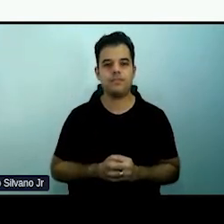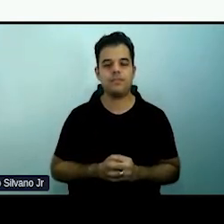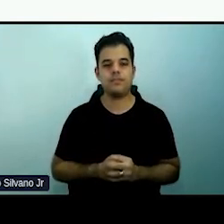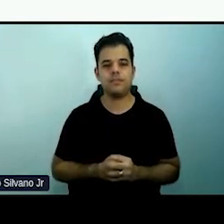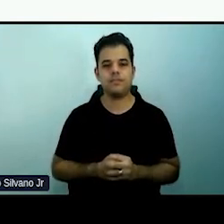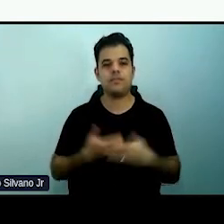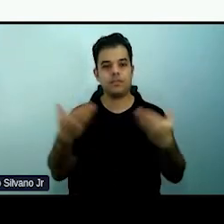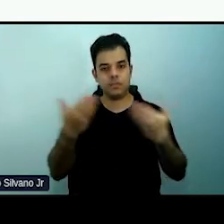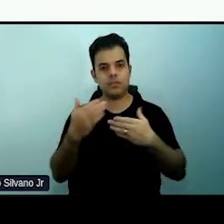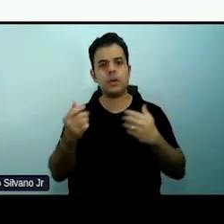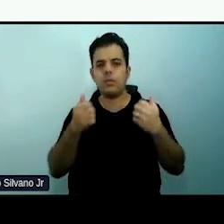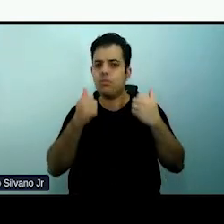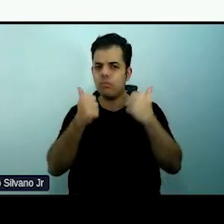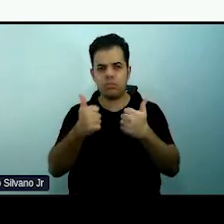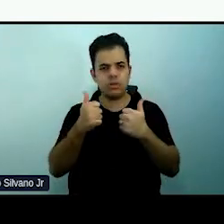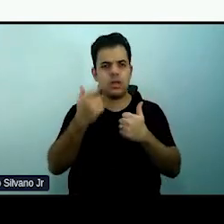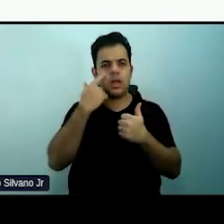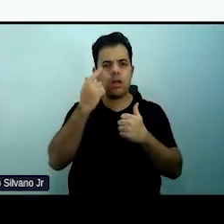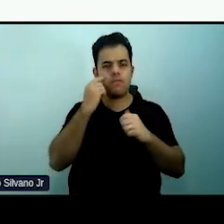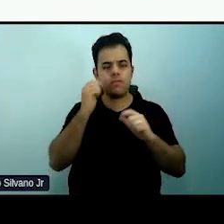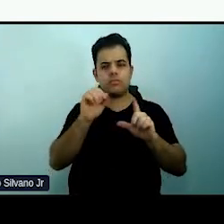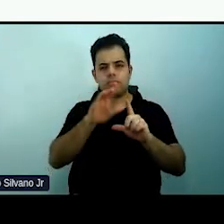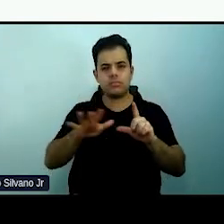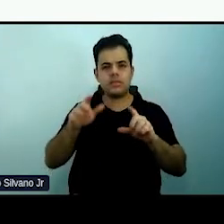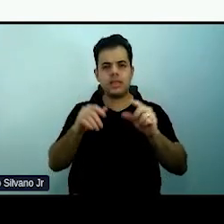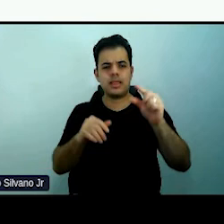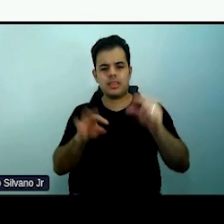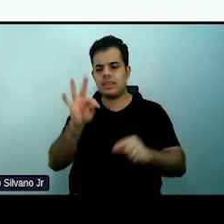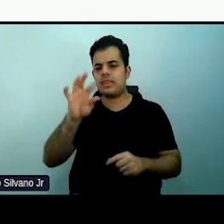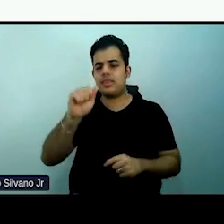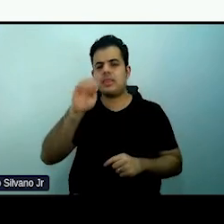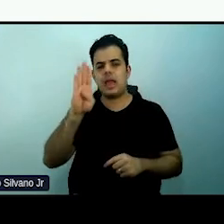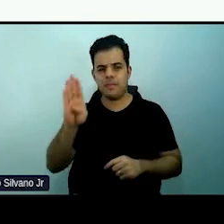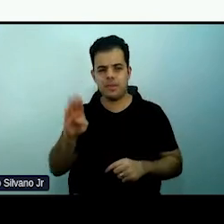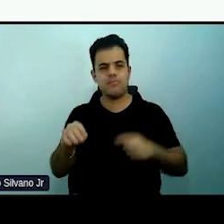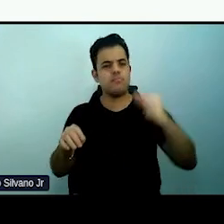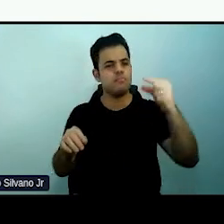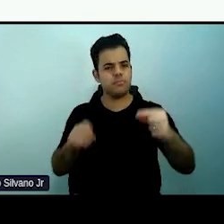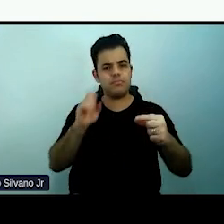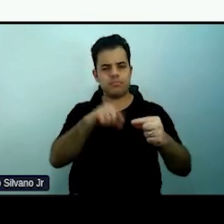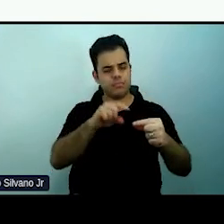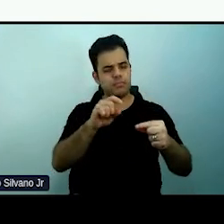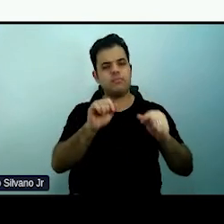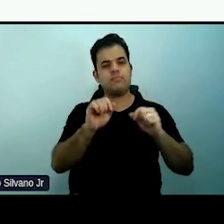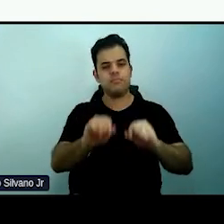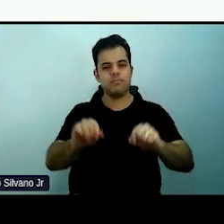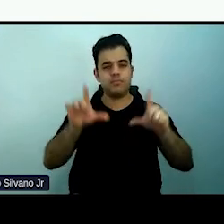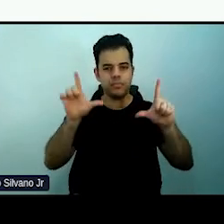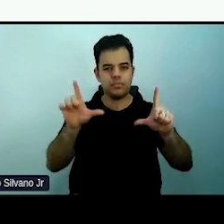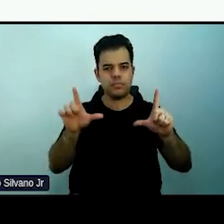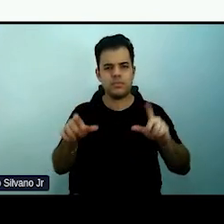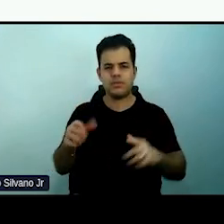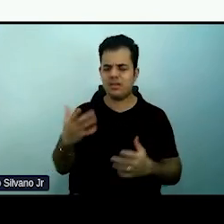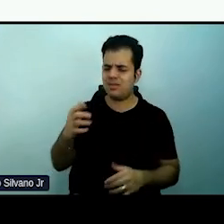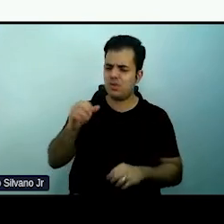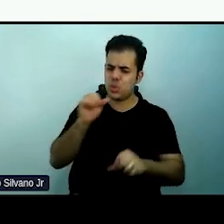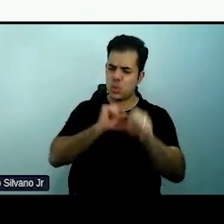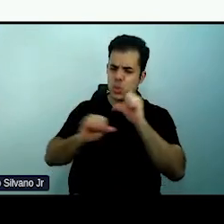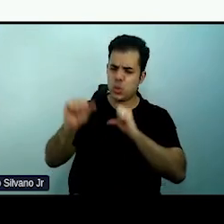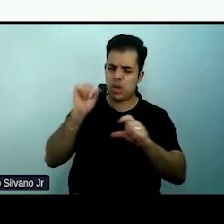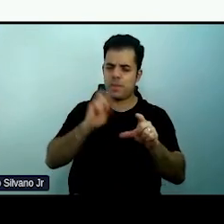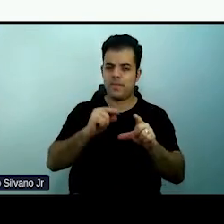de acordo. Agora vou navegar com a tecla Tab. Alterar botão. Opa, alterar botão.